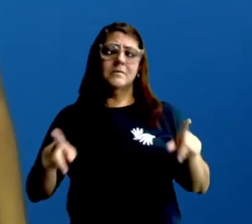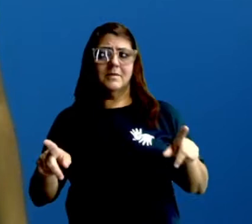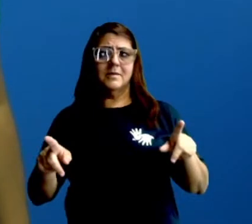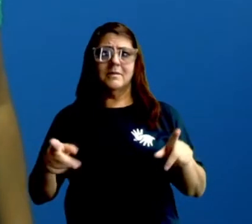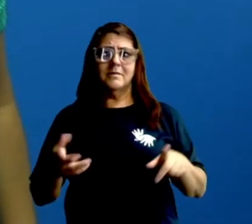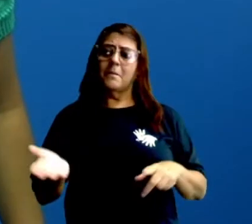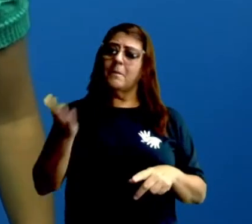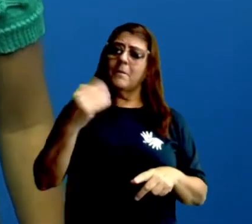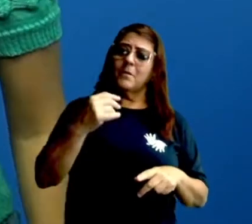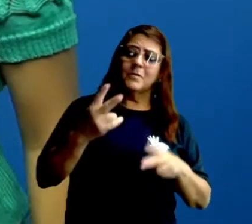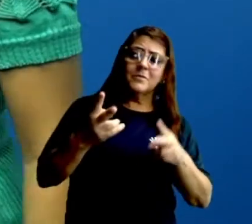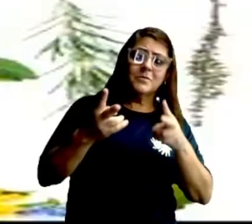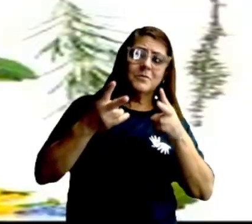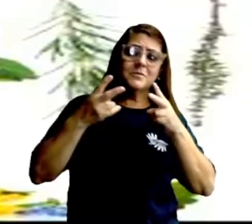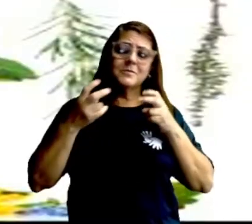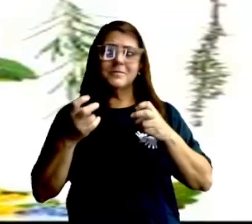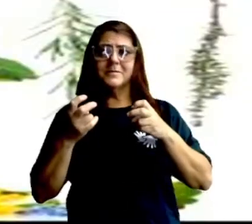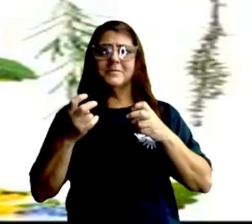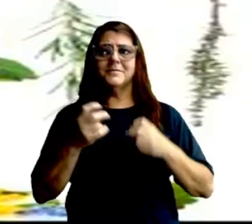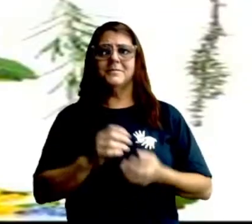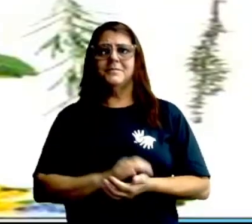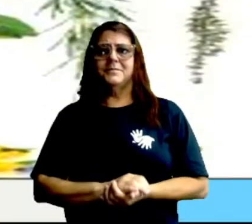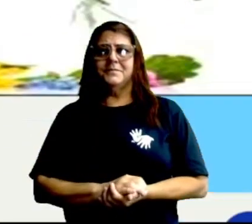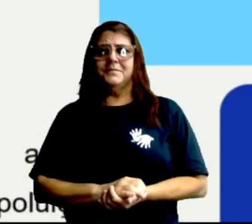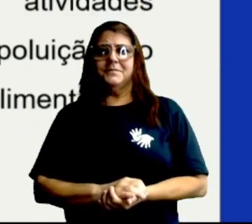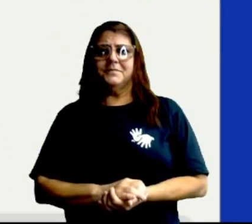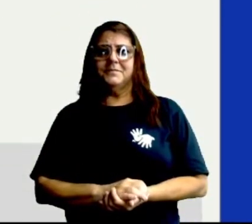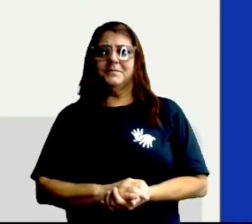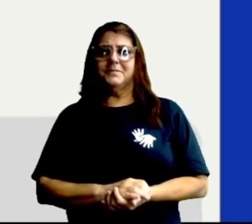vem comigo observar o motivo